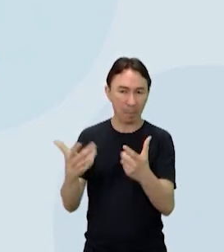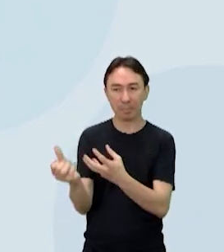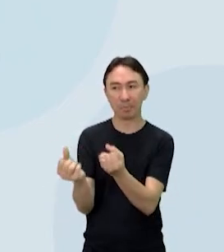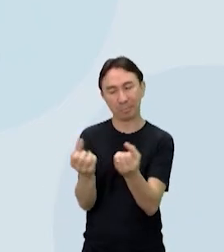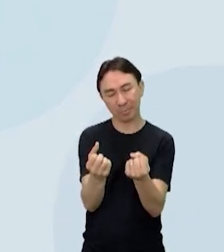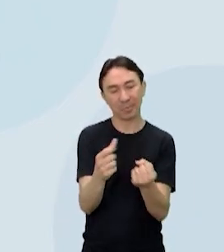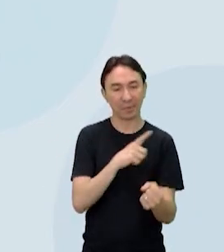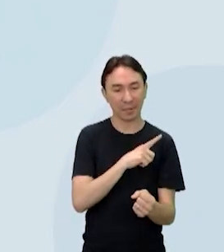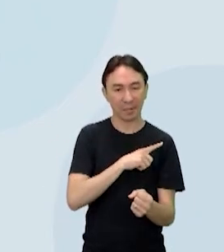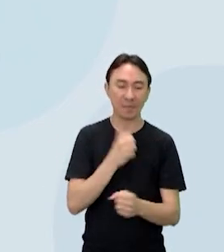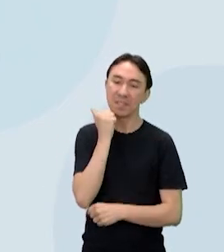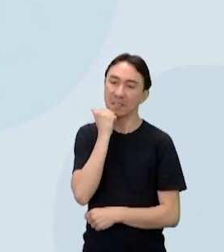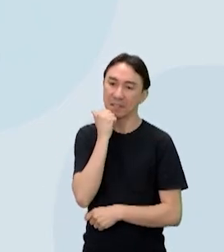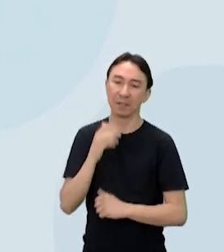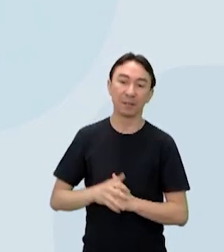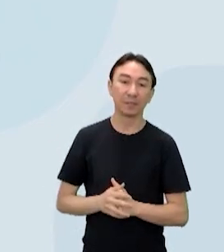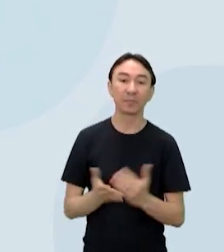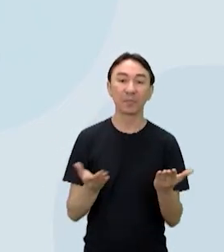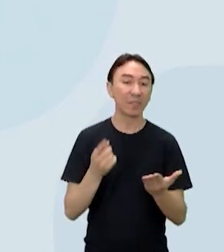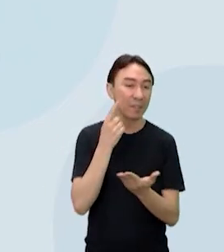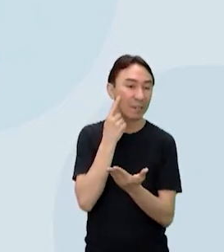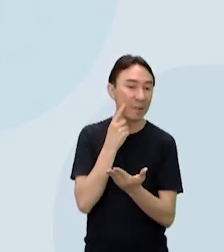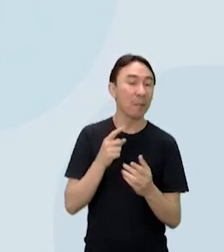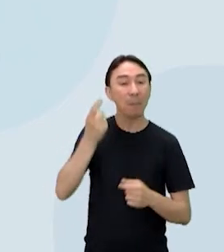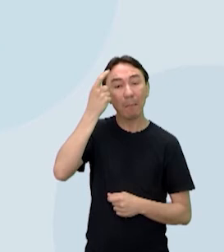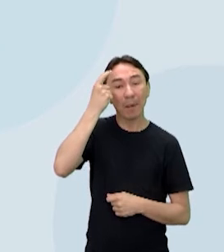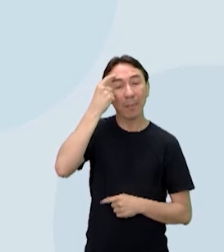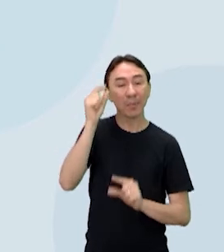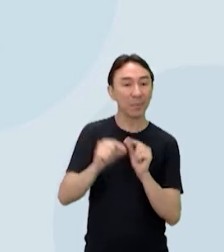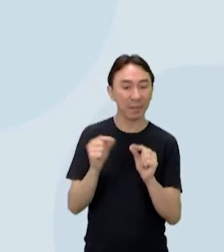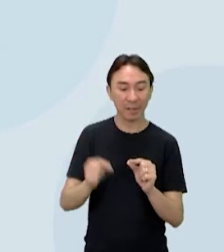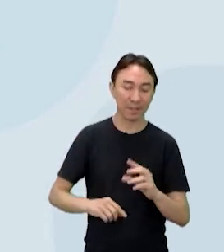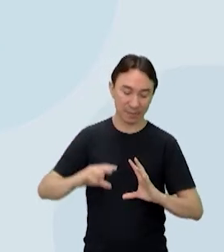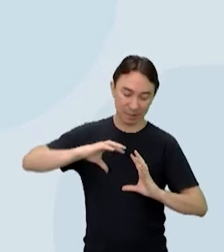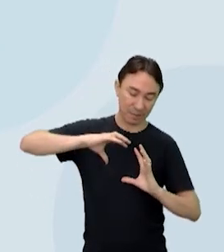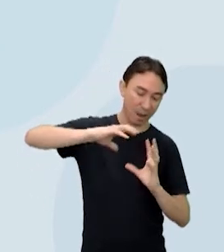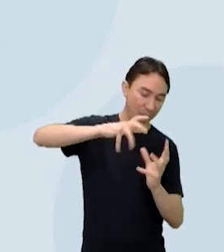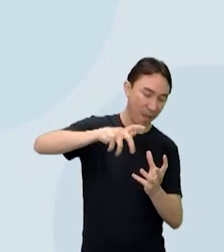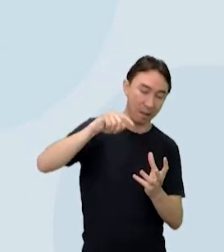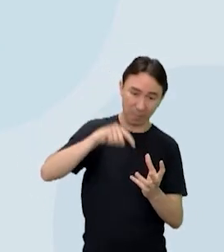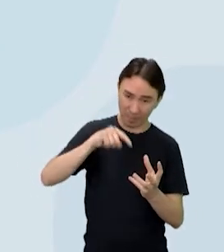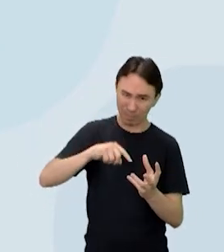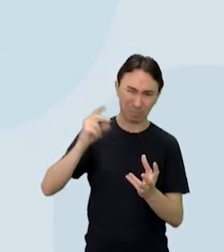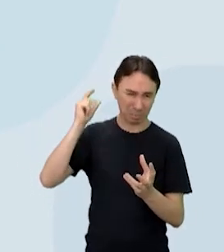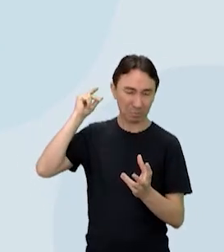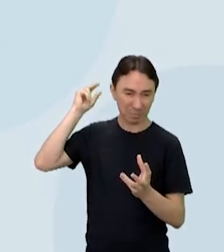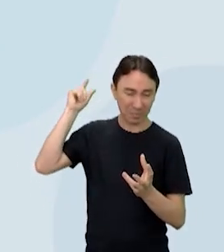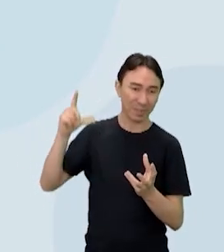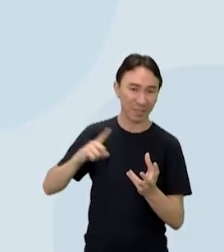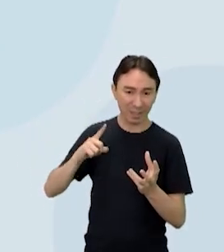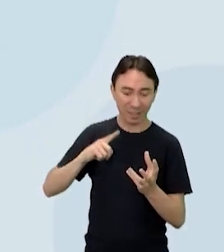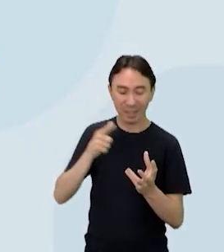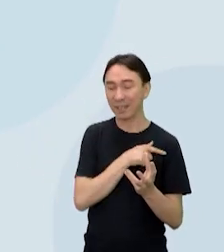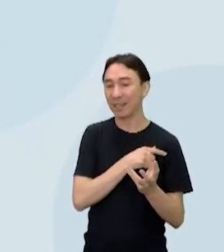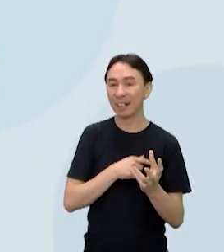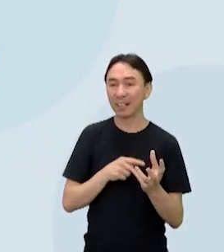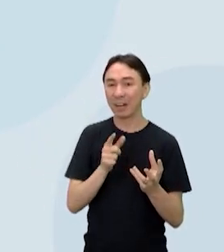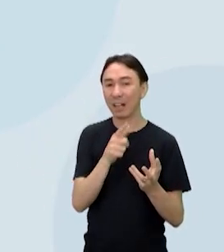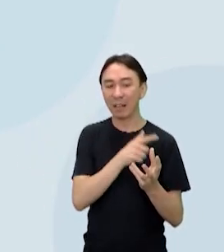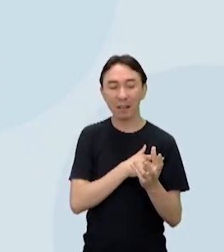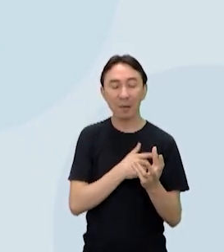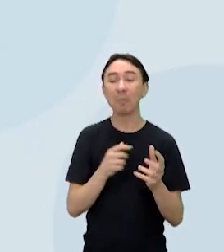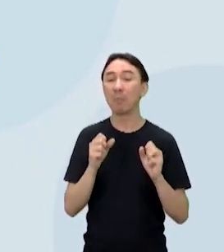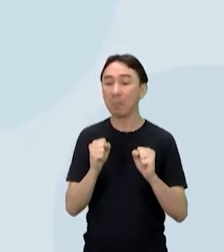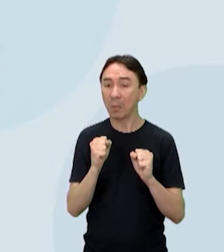e Urey, as condições na Terra primitiva favoreceriam a ocorrência de reações químicas que transformavam